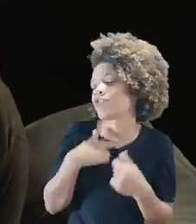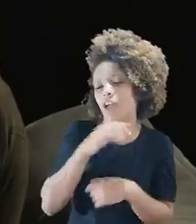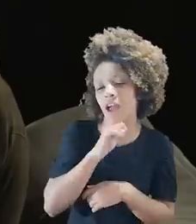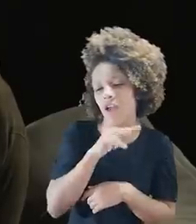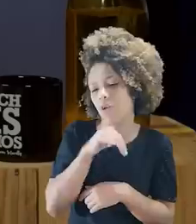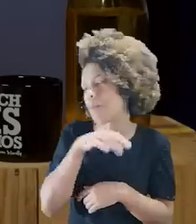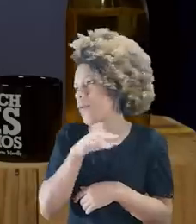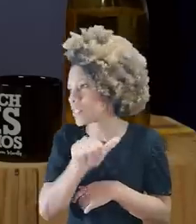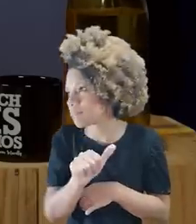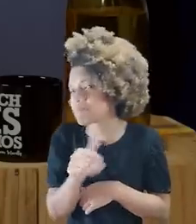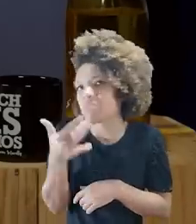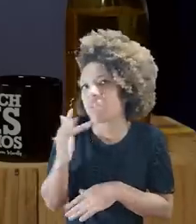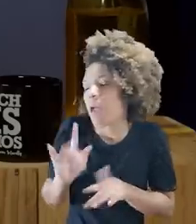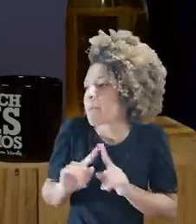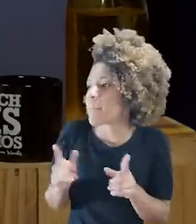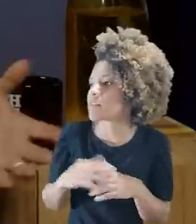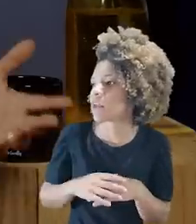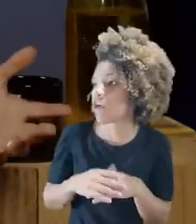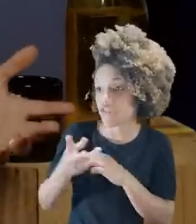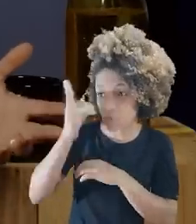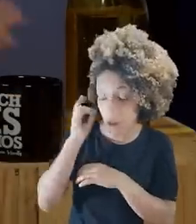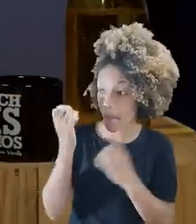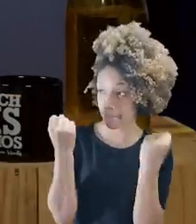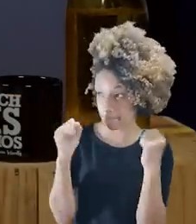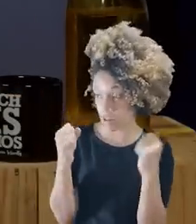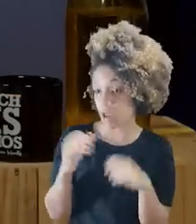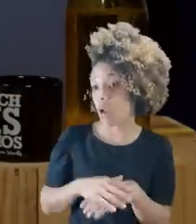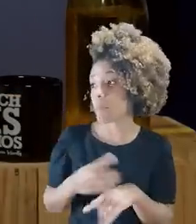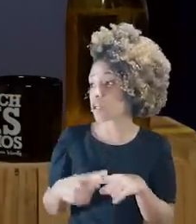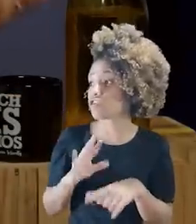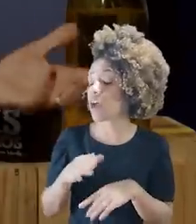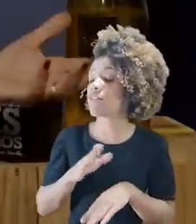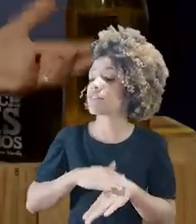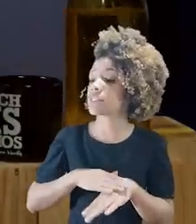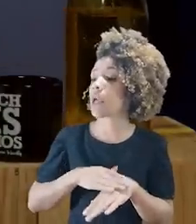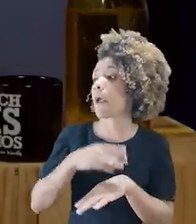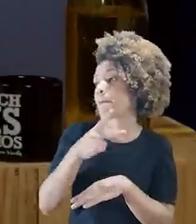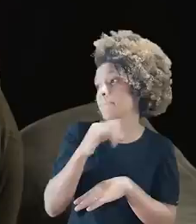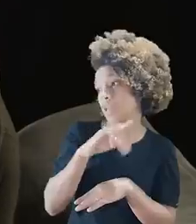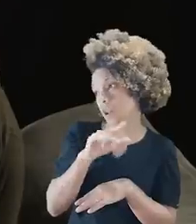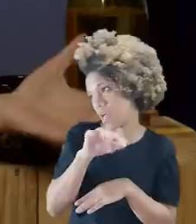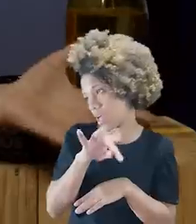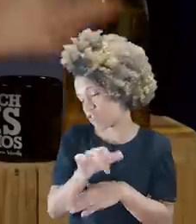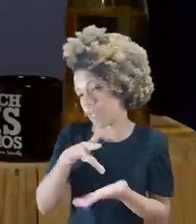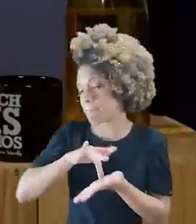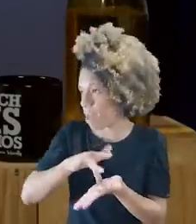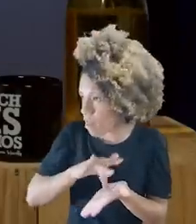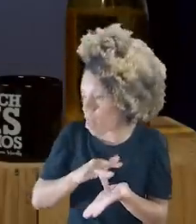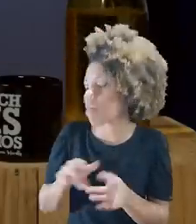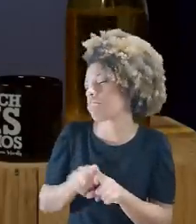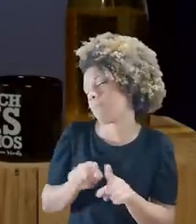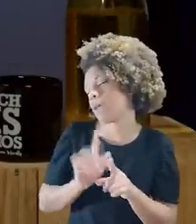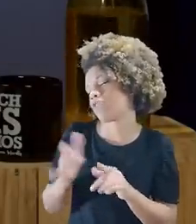sabia era eu só sei que eu precei vestibular para educação física porque como eu já fazia pilates eu já tinha um trabalho de corpo já fazia balé já